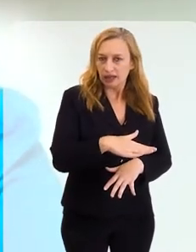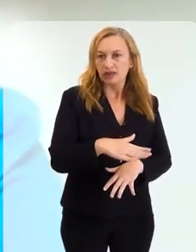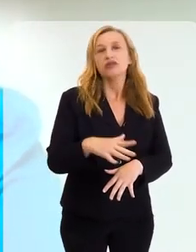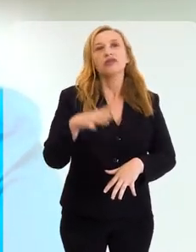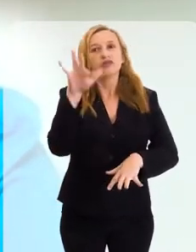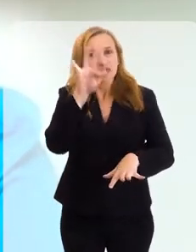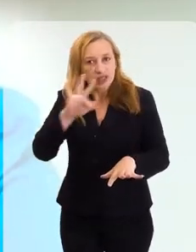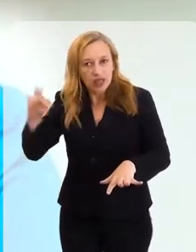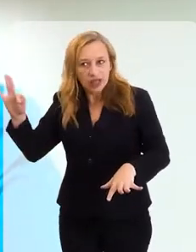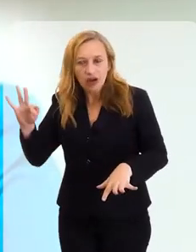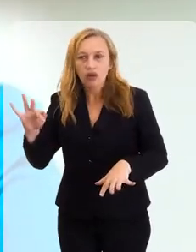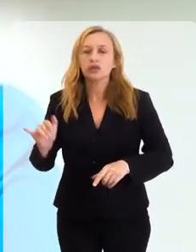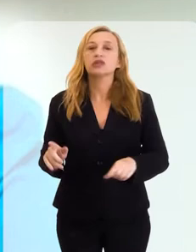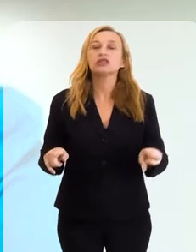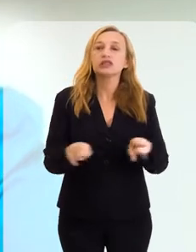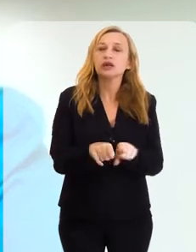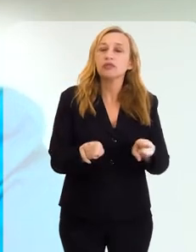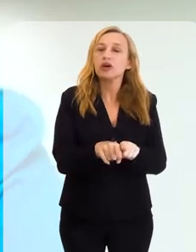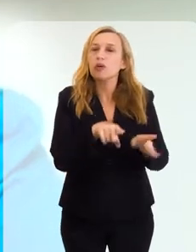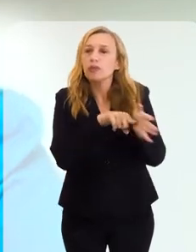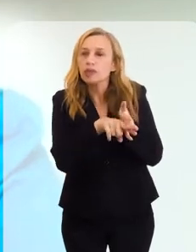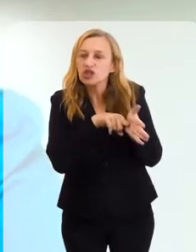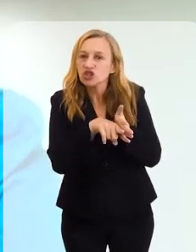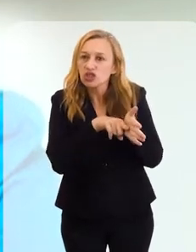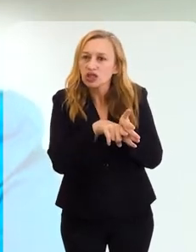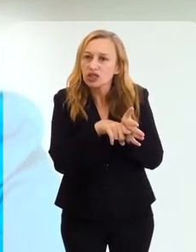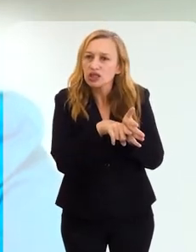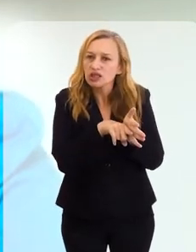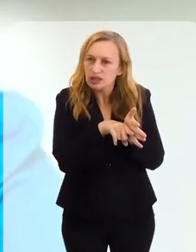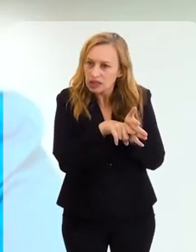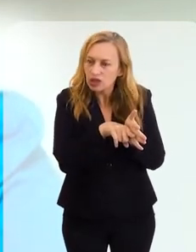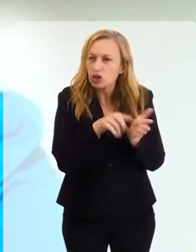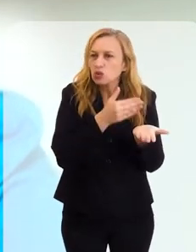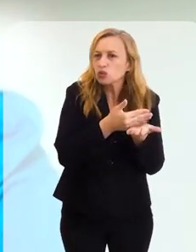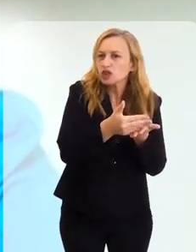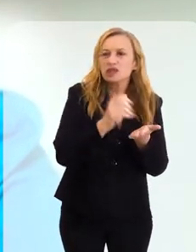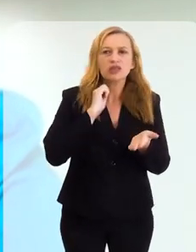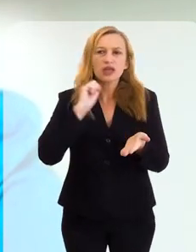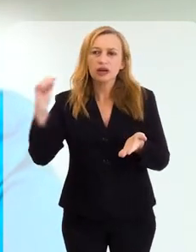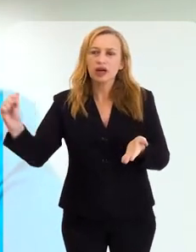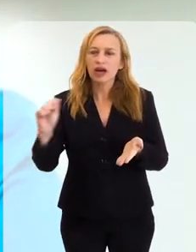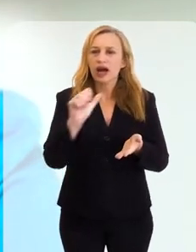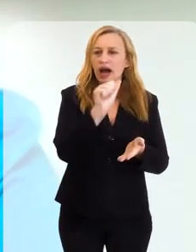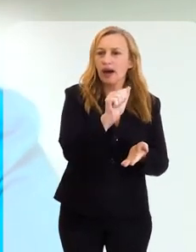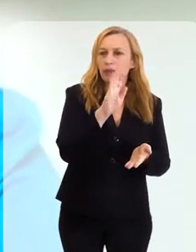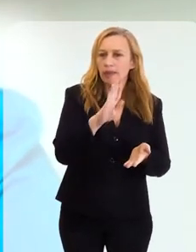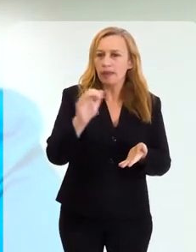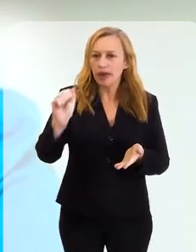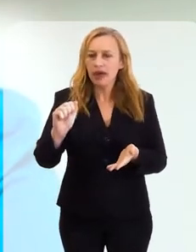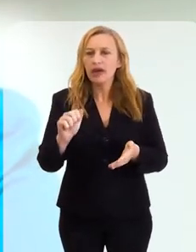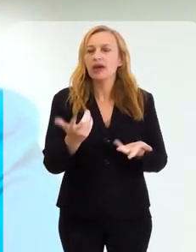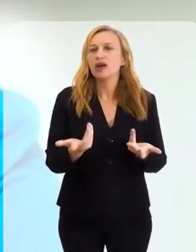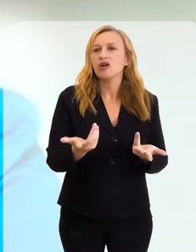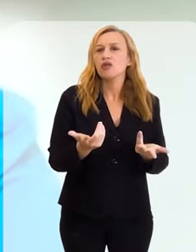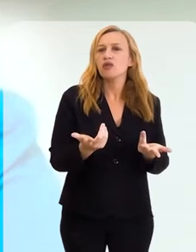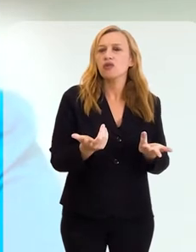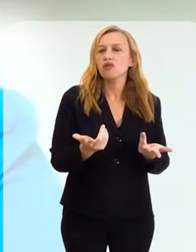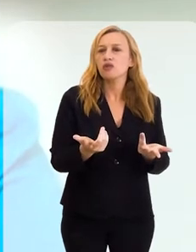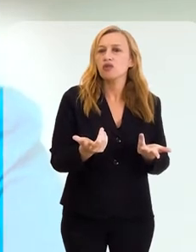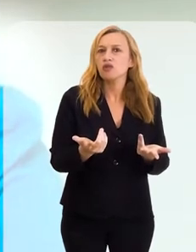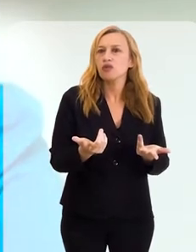de esfera federal. E também fizemos uma pesquisa ainda em março, início de abril, com a Aberta. Essa foi